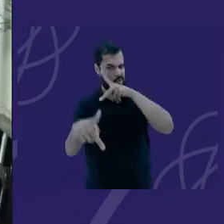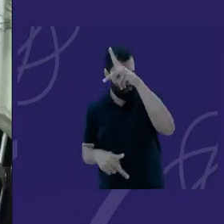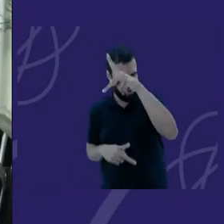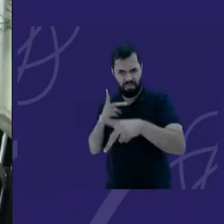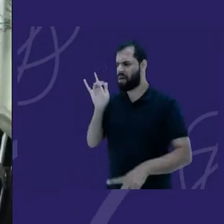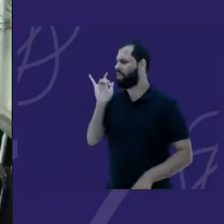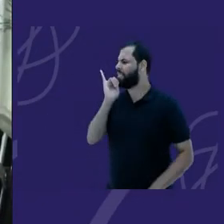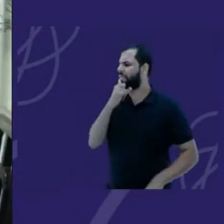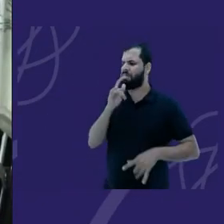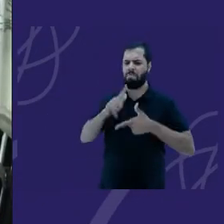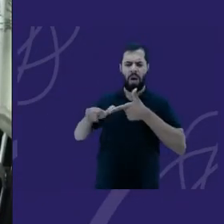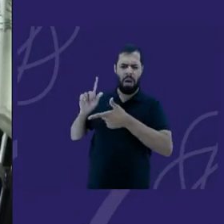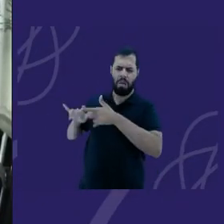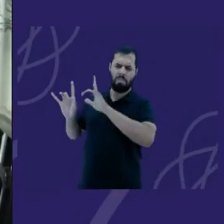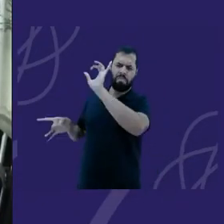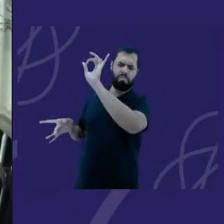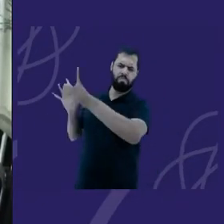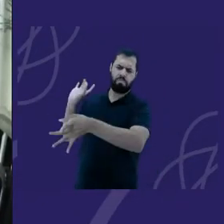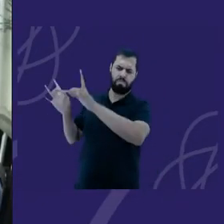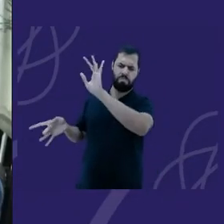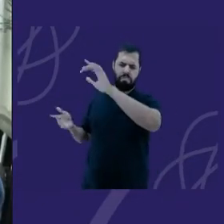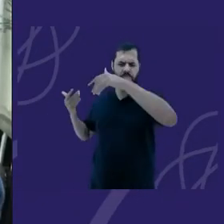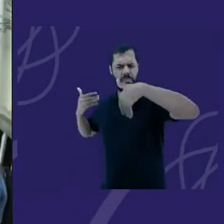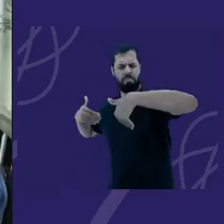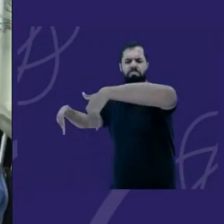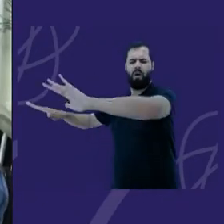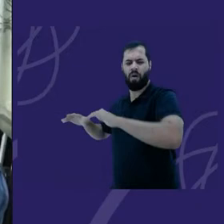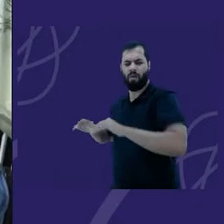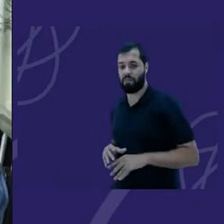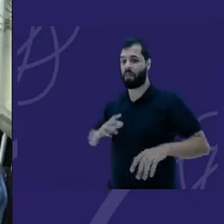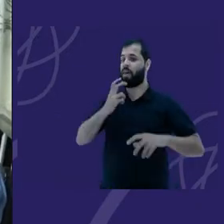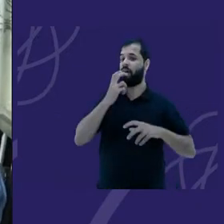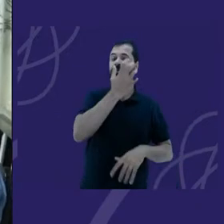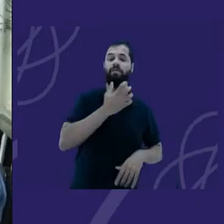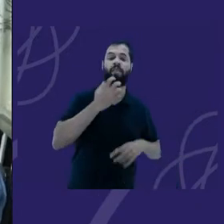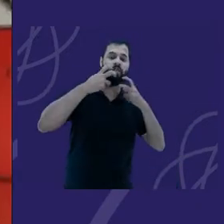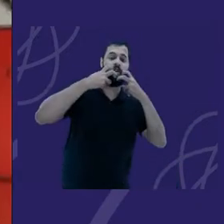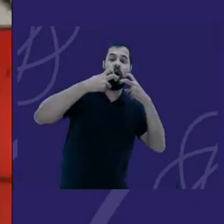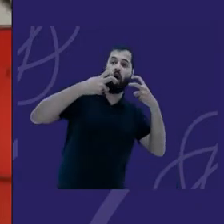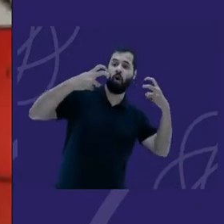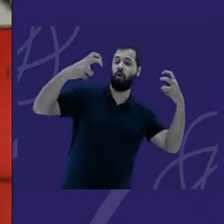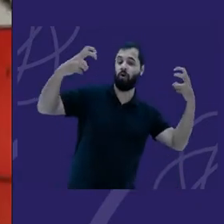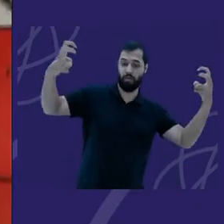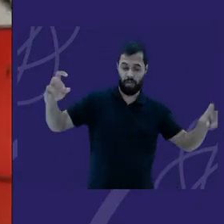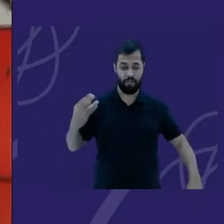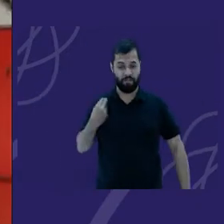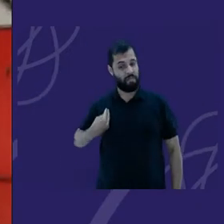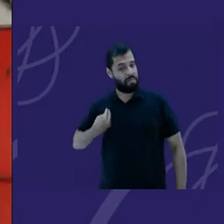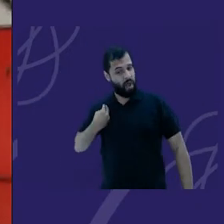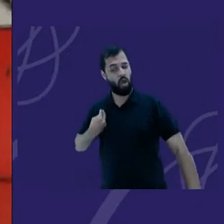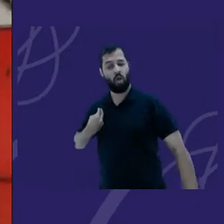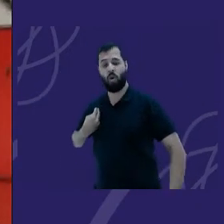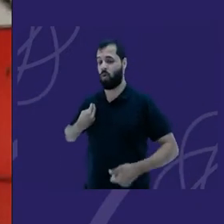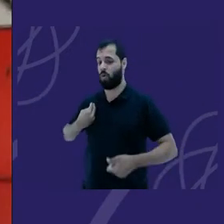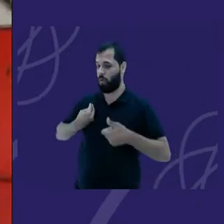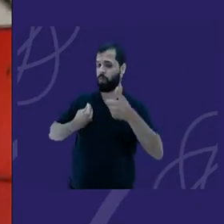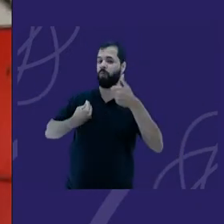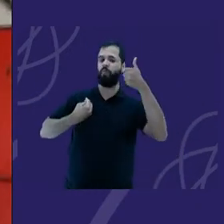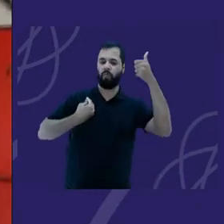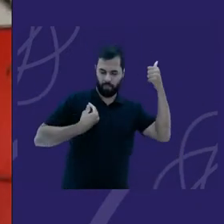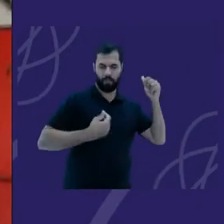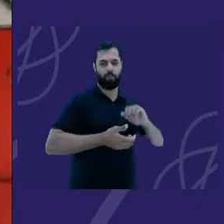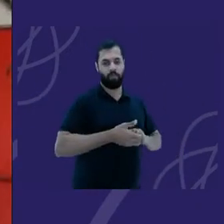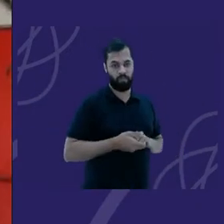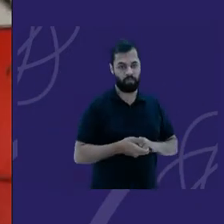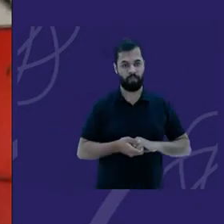deixa a tristeza pra lá. Canta forte, canta alto, que a vida vai melhorar. Mas